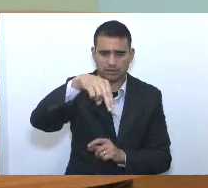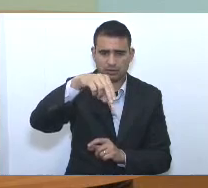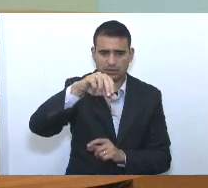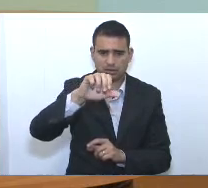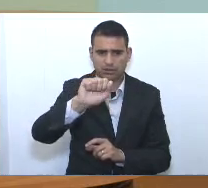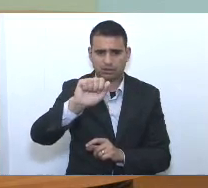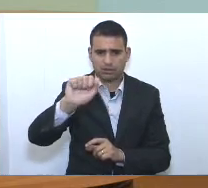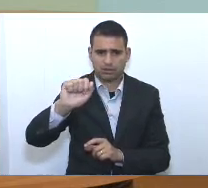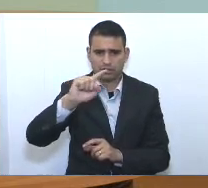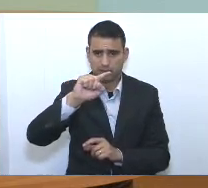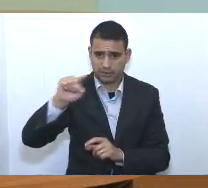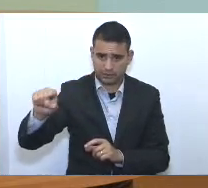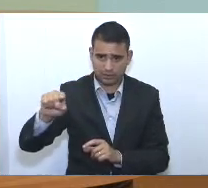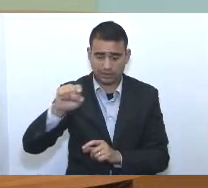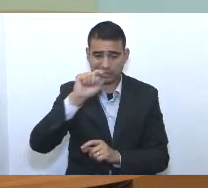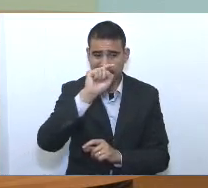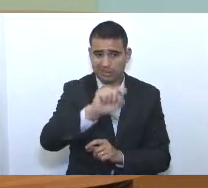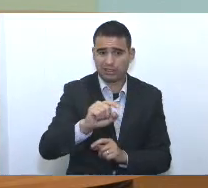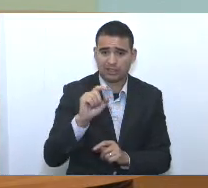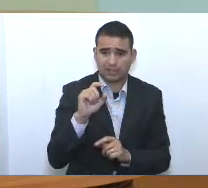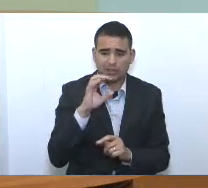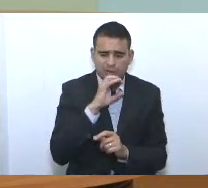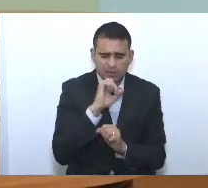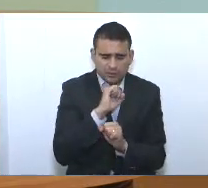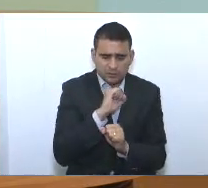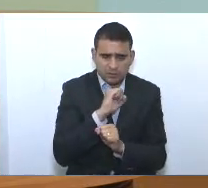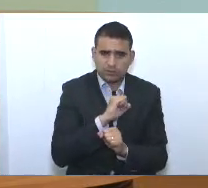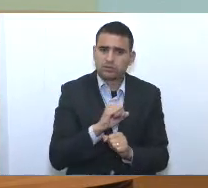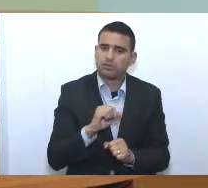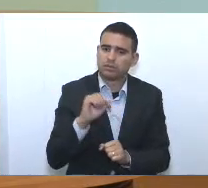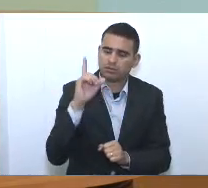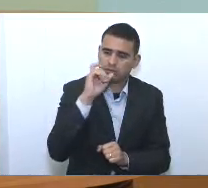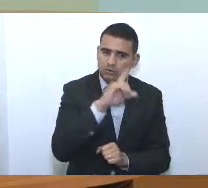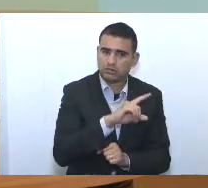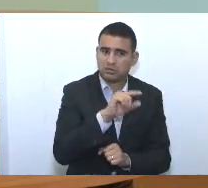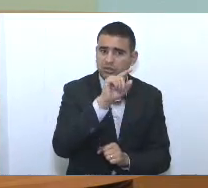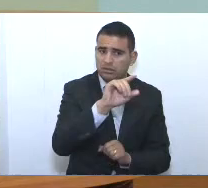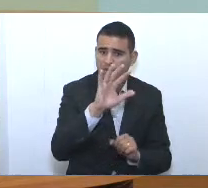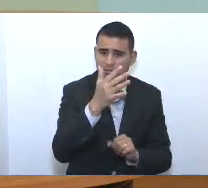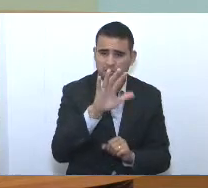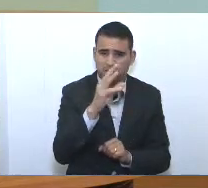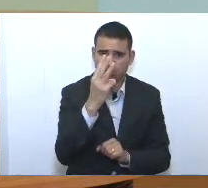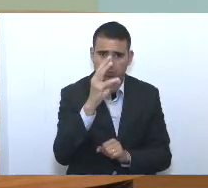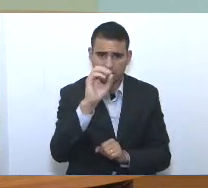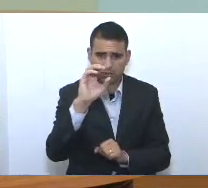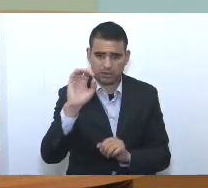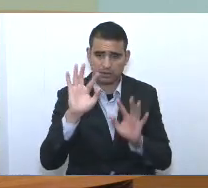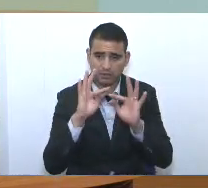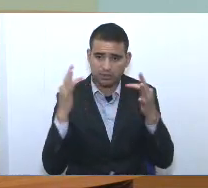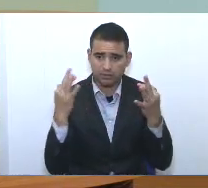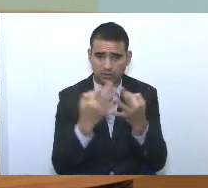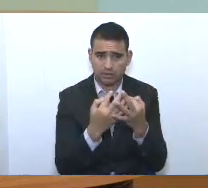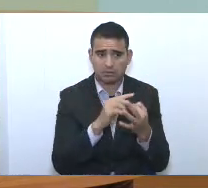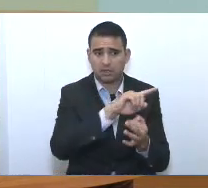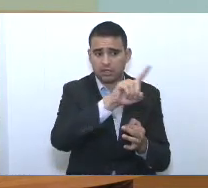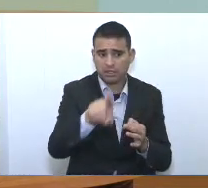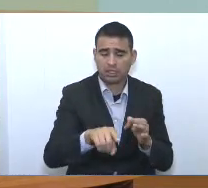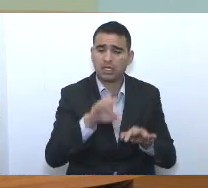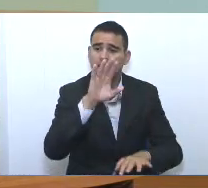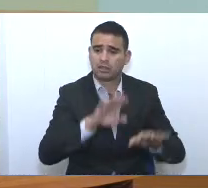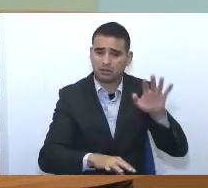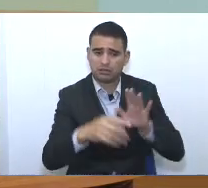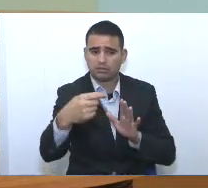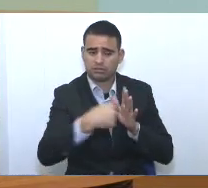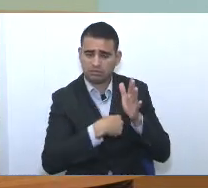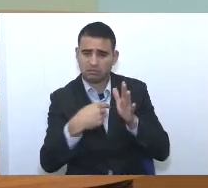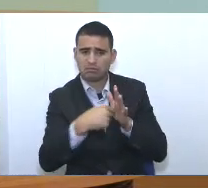pelo Ministério Público. Temos lá 300 famílias, que também nos questiona toda semana, todo dia, como é que está